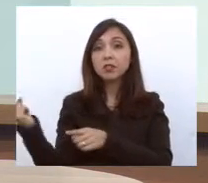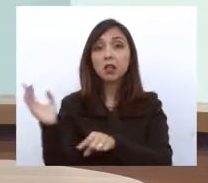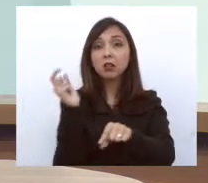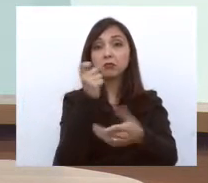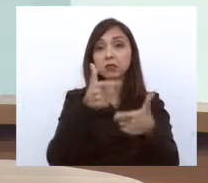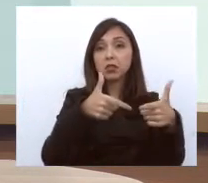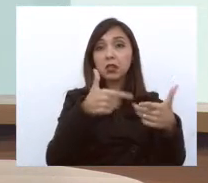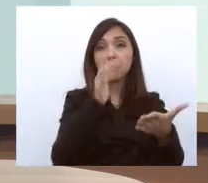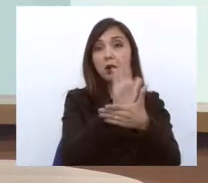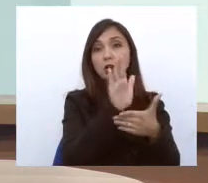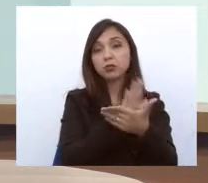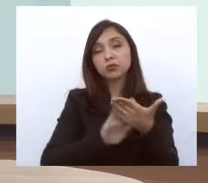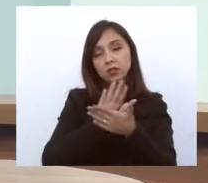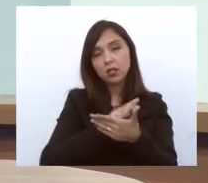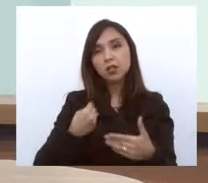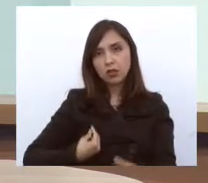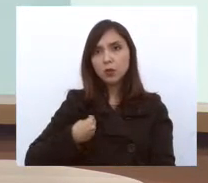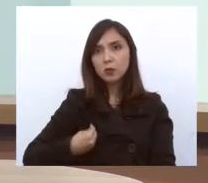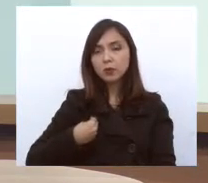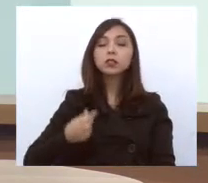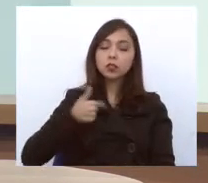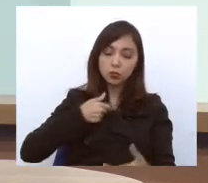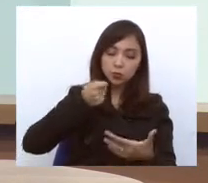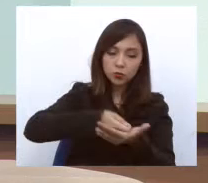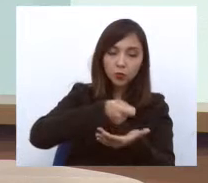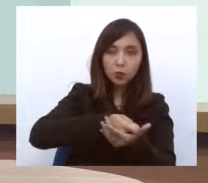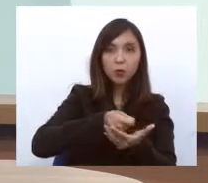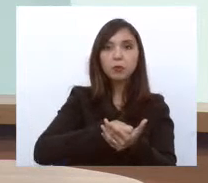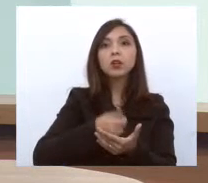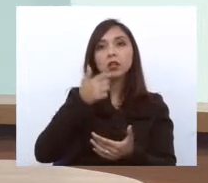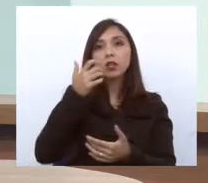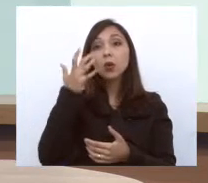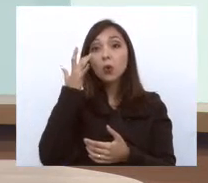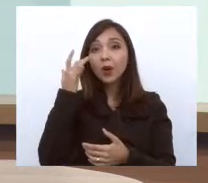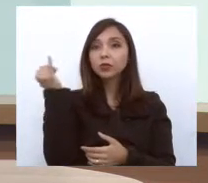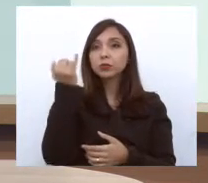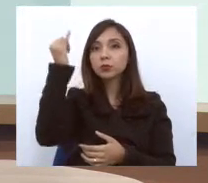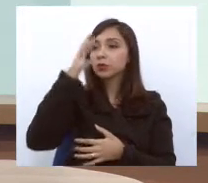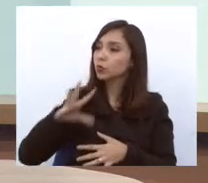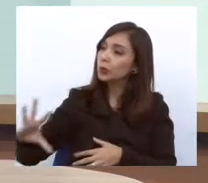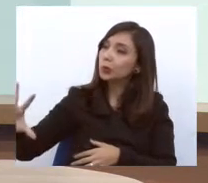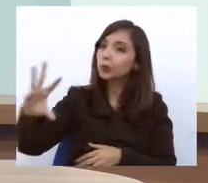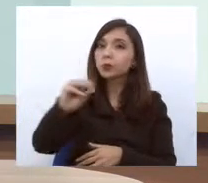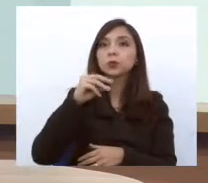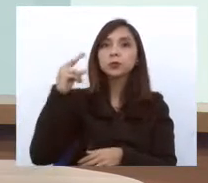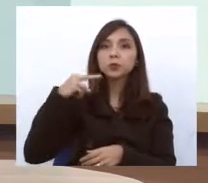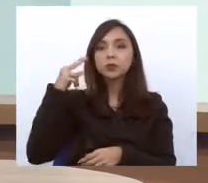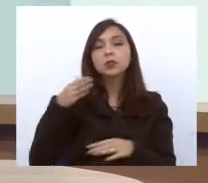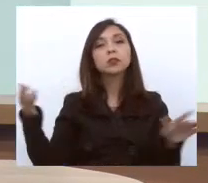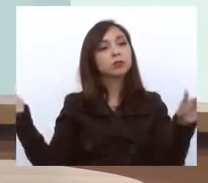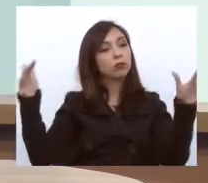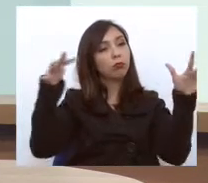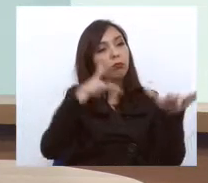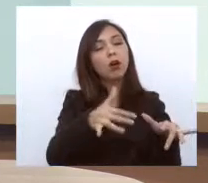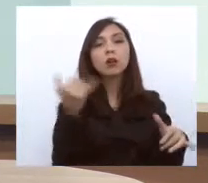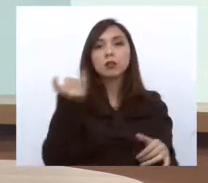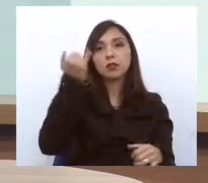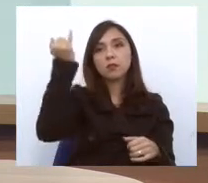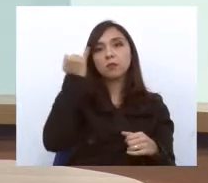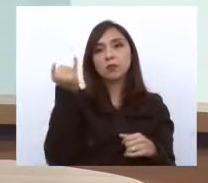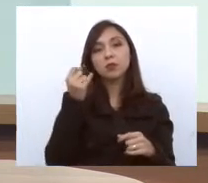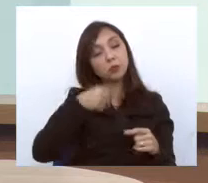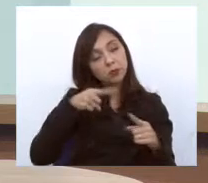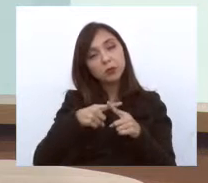vou estar presente nessa reunião e vou fazer a minha cobrança. Eu gostaria que fosse uma reunião repleta de vereadores para a Bandeirante perceber que nós